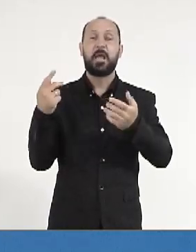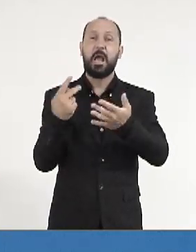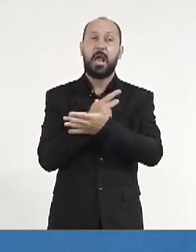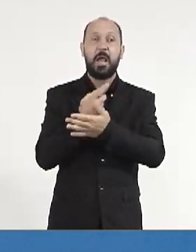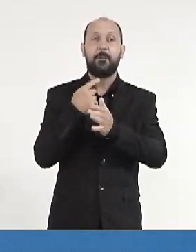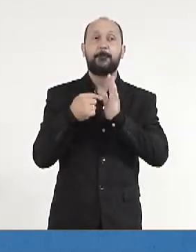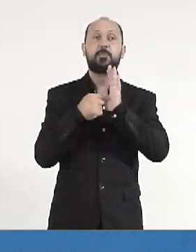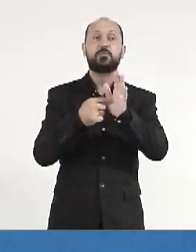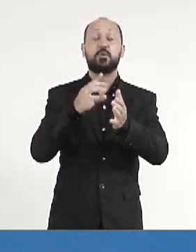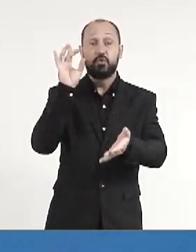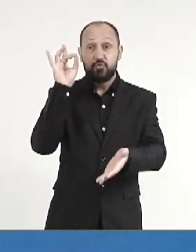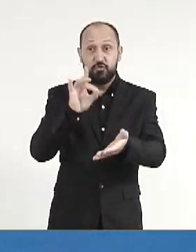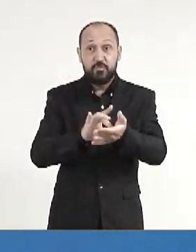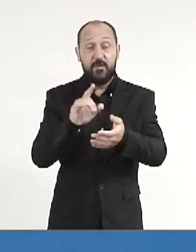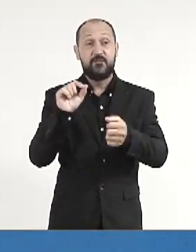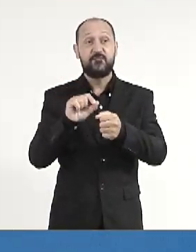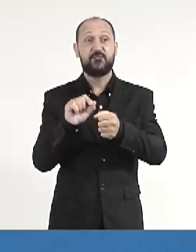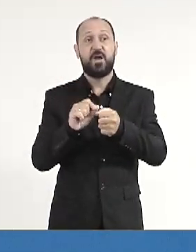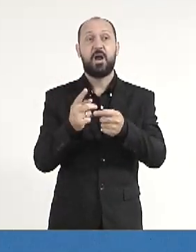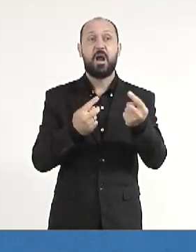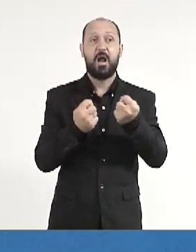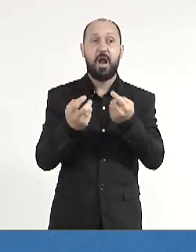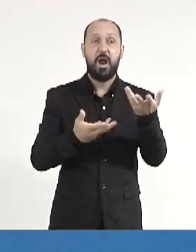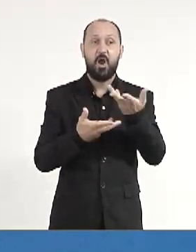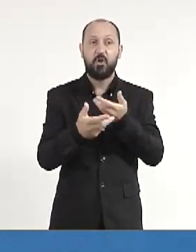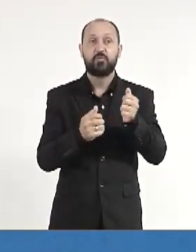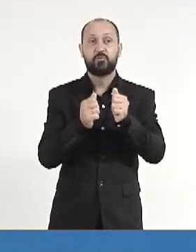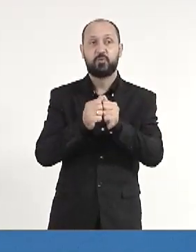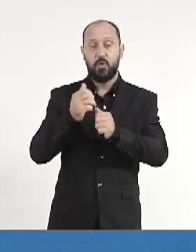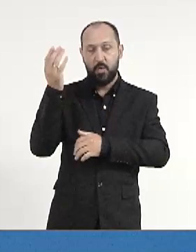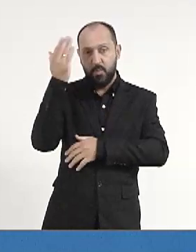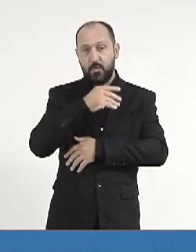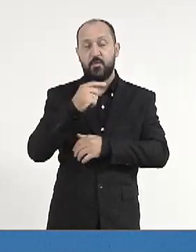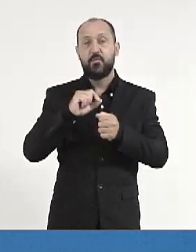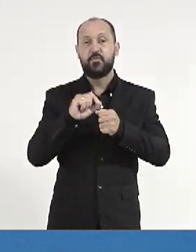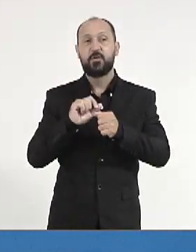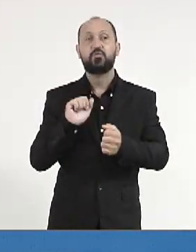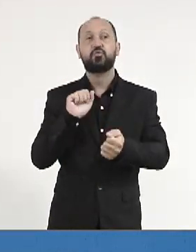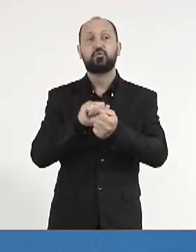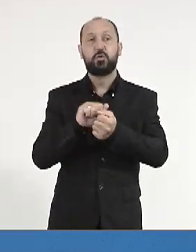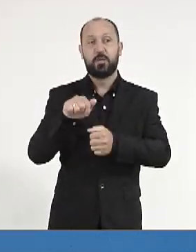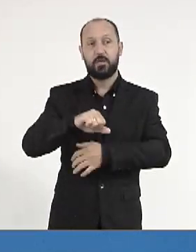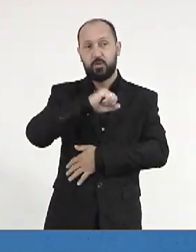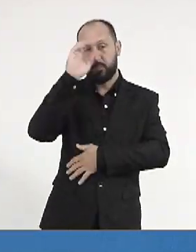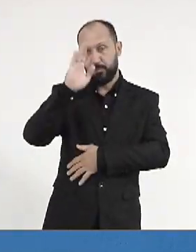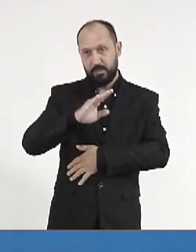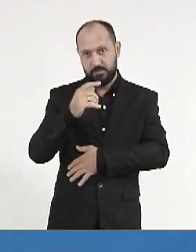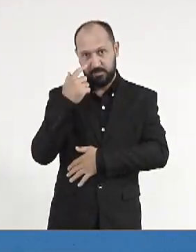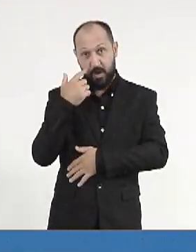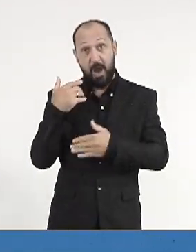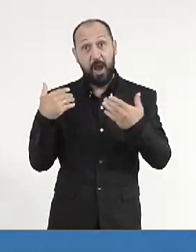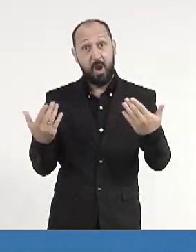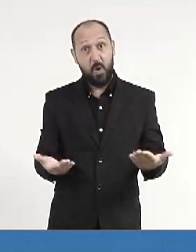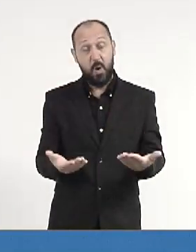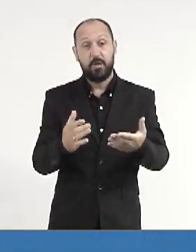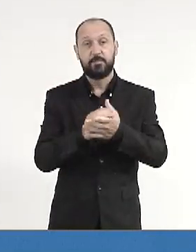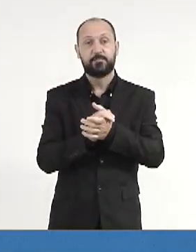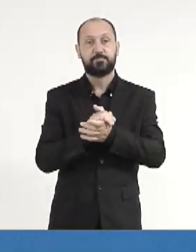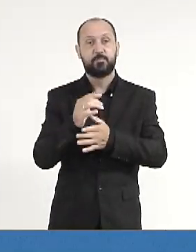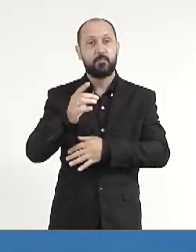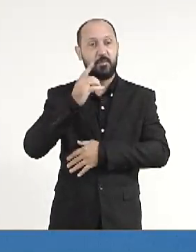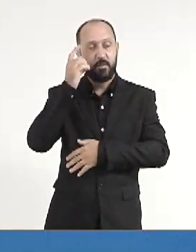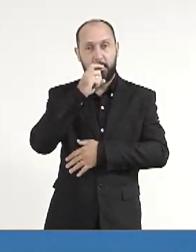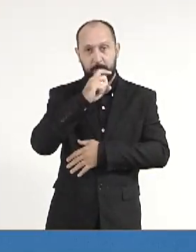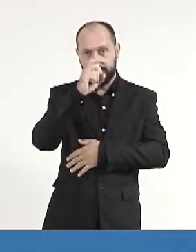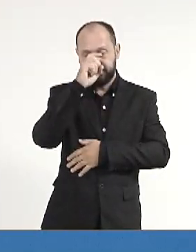condenando quem realmente articulou e provocou tudo isso no nosso Brasil. Agora, como disse aqui o